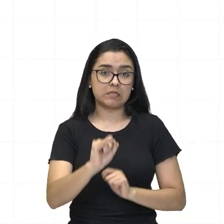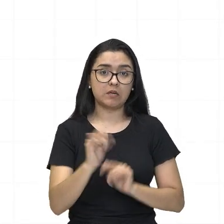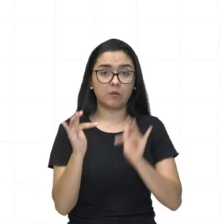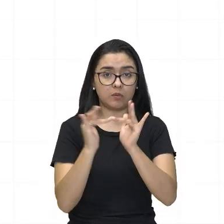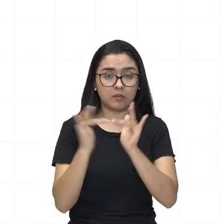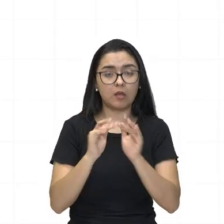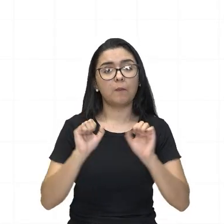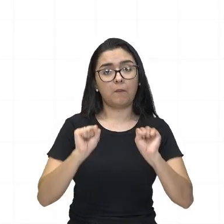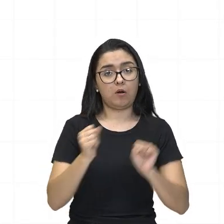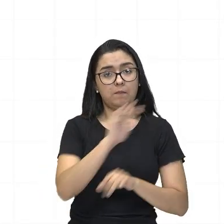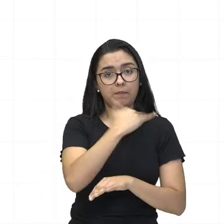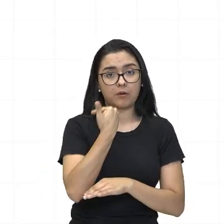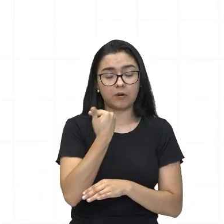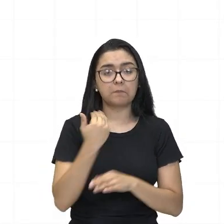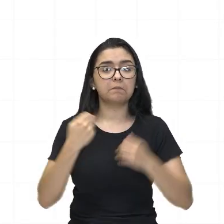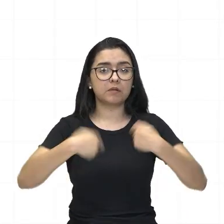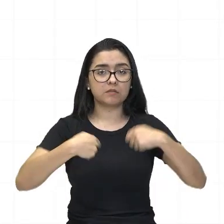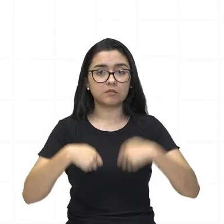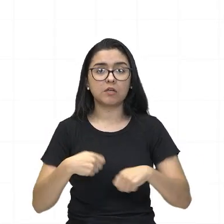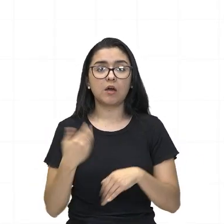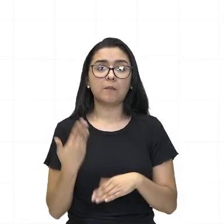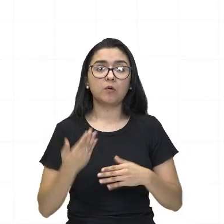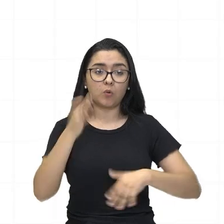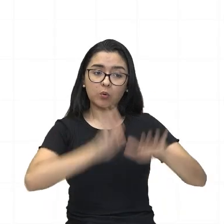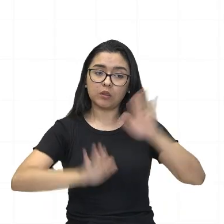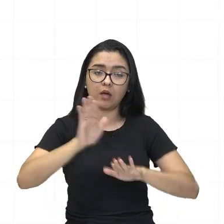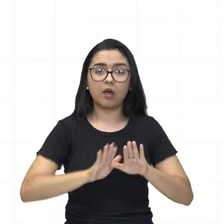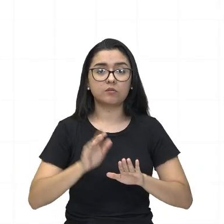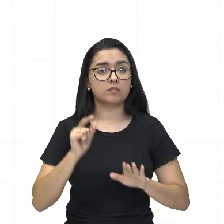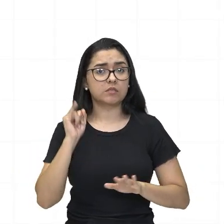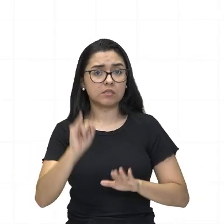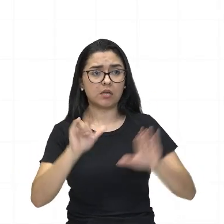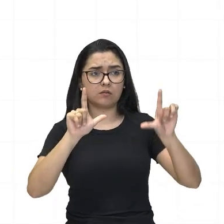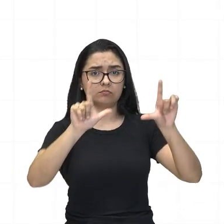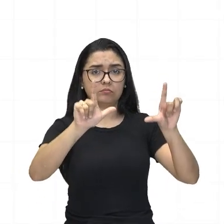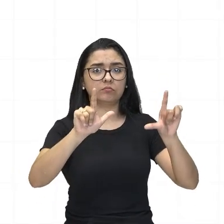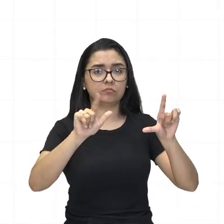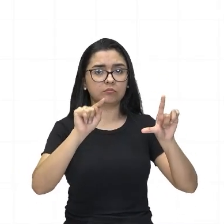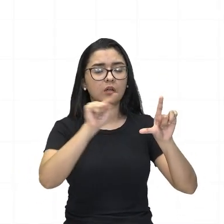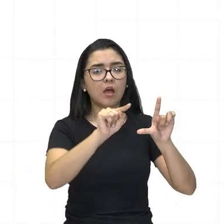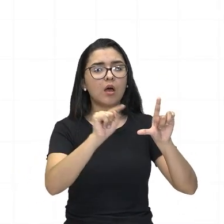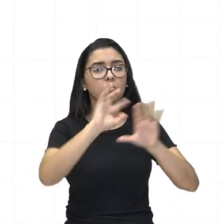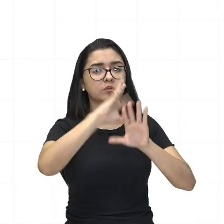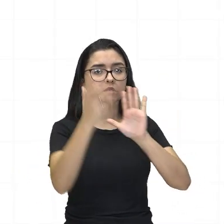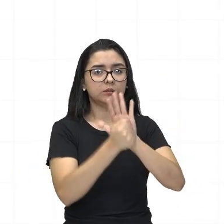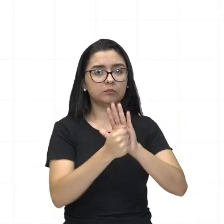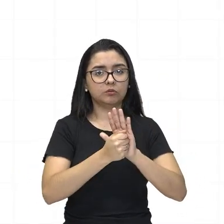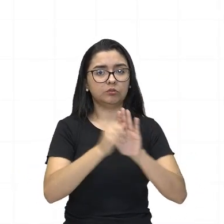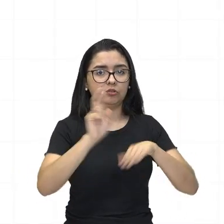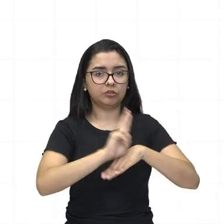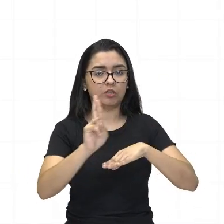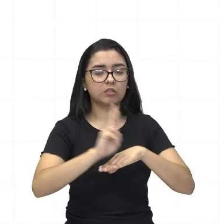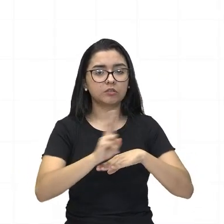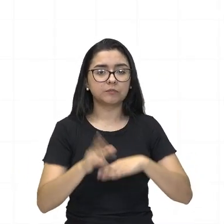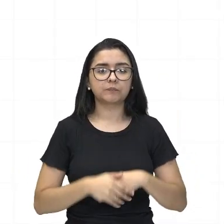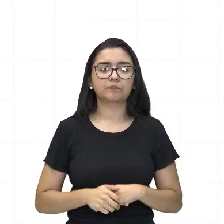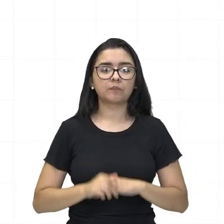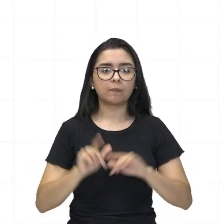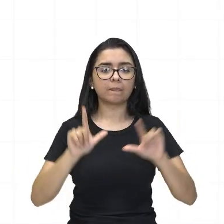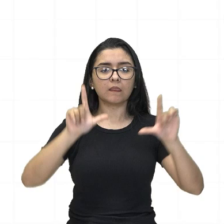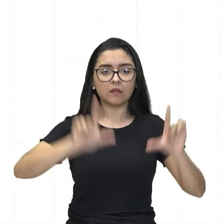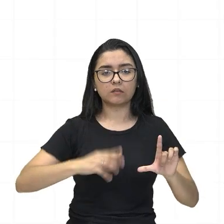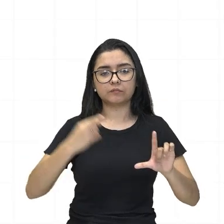nós precisamos ter cuidado no local quando a gente vê esse símbolo. O terceiro símbolo, saída de emergência,